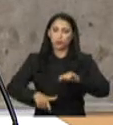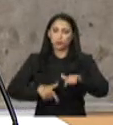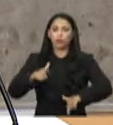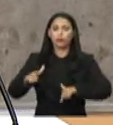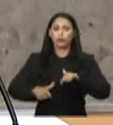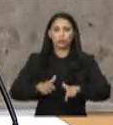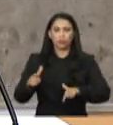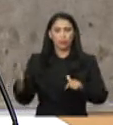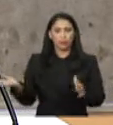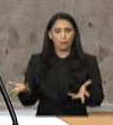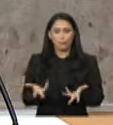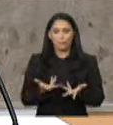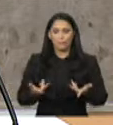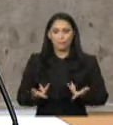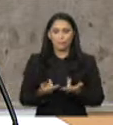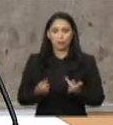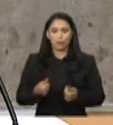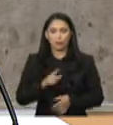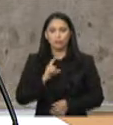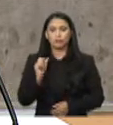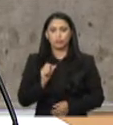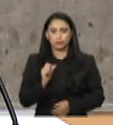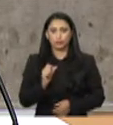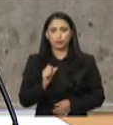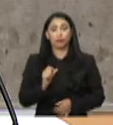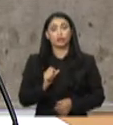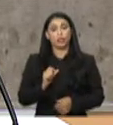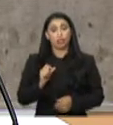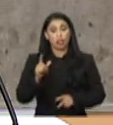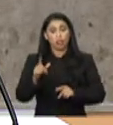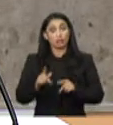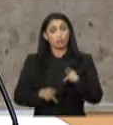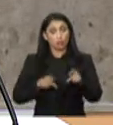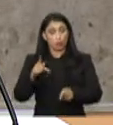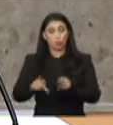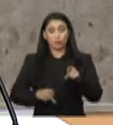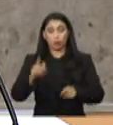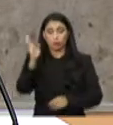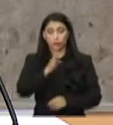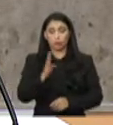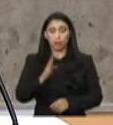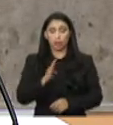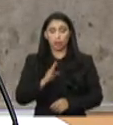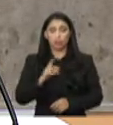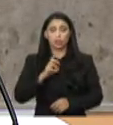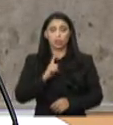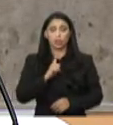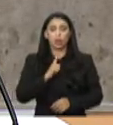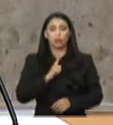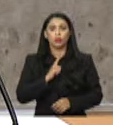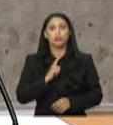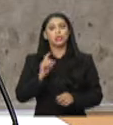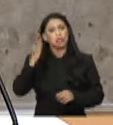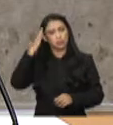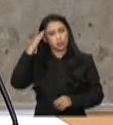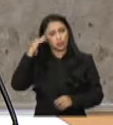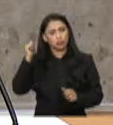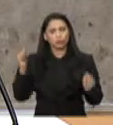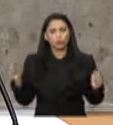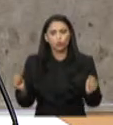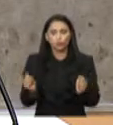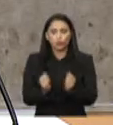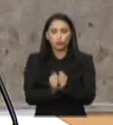trabalho de aportar o espaço e formar a população brasileira de sorte que essas entidades podem contar com